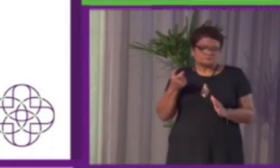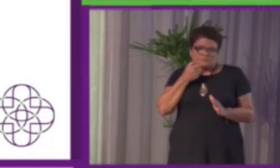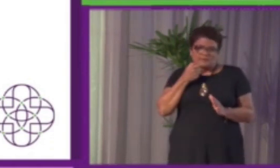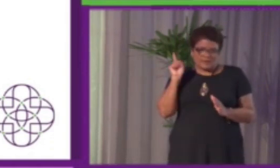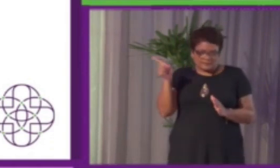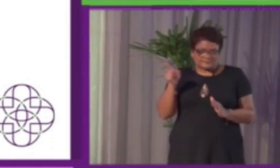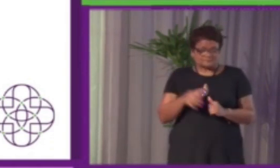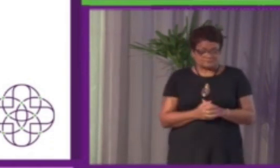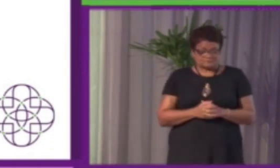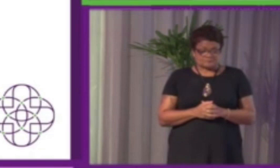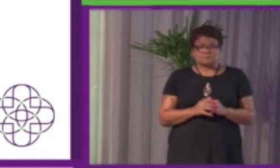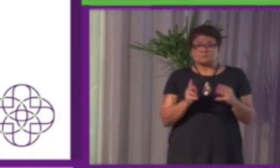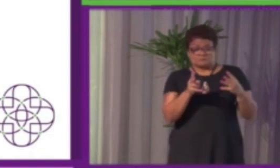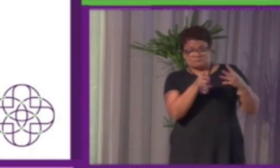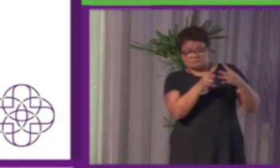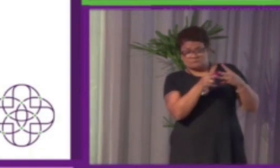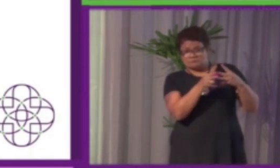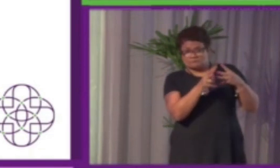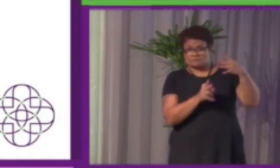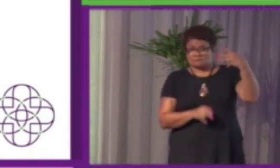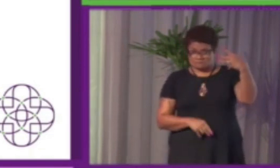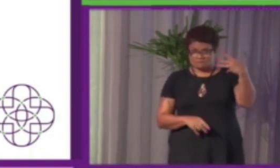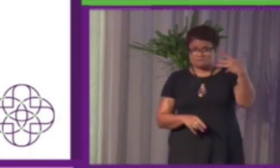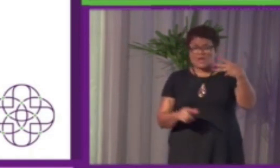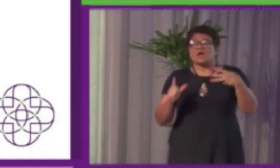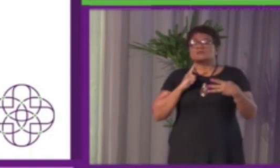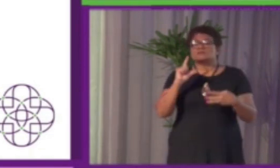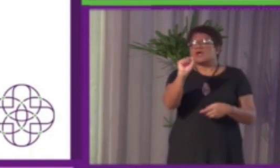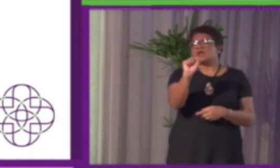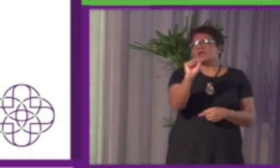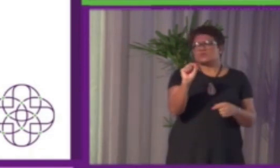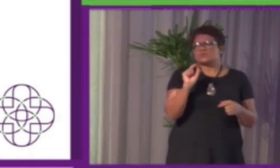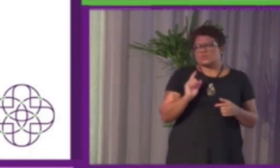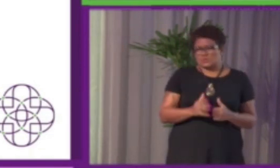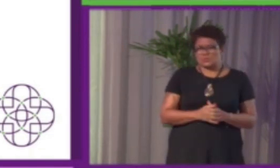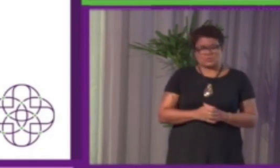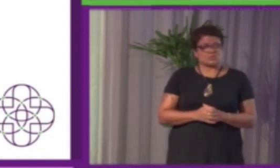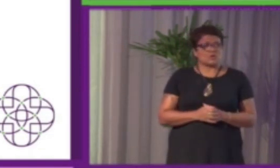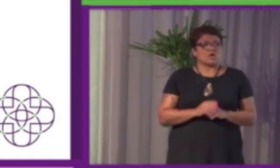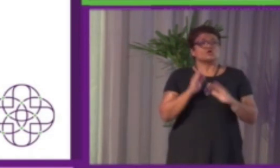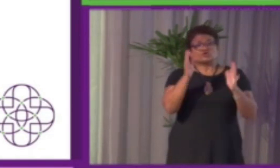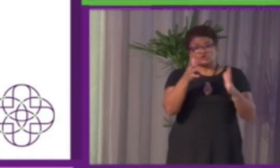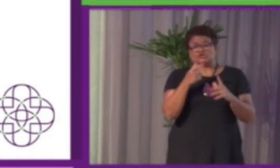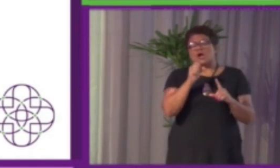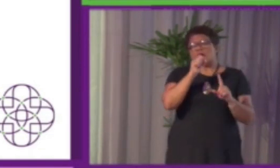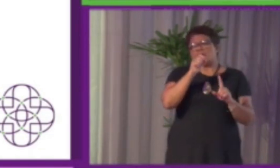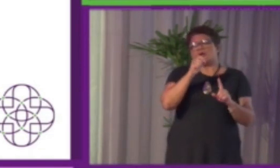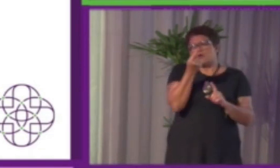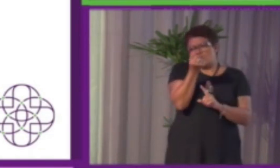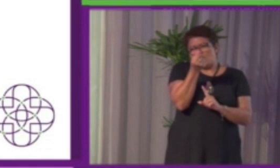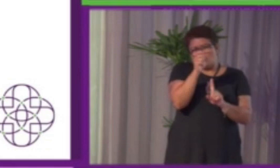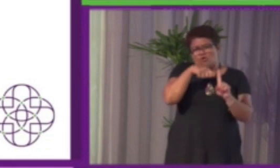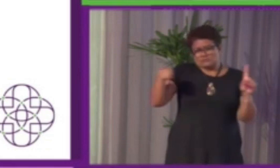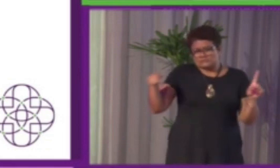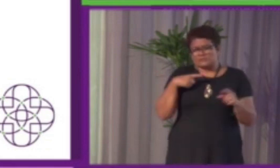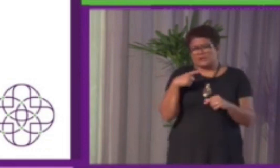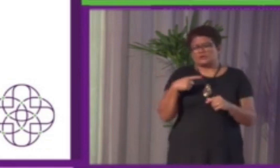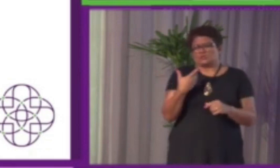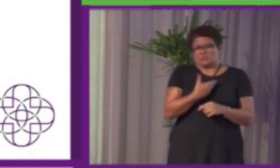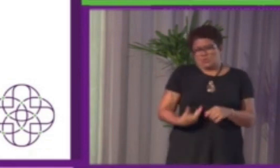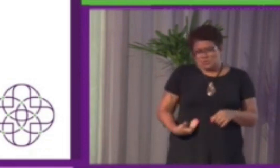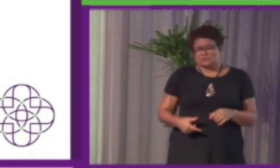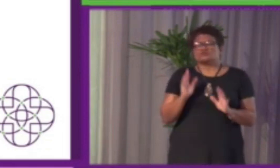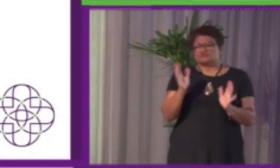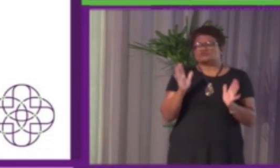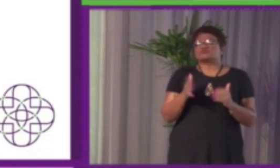2 metodologias, então, dizem respeito a... Quando a gente está trabalhando com orçamento público, a gente pode avaliar esse orçamento do ponto